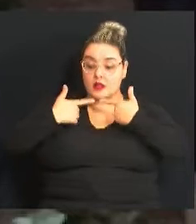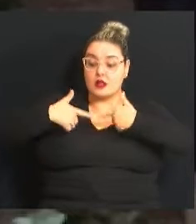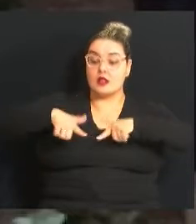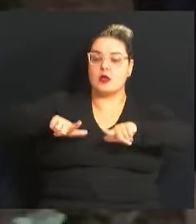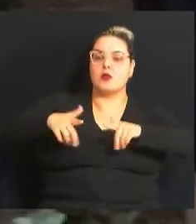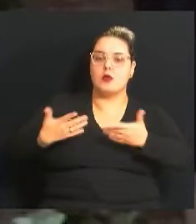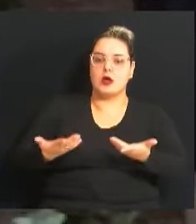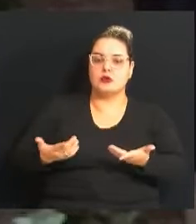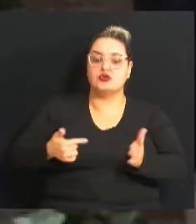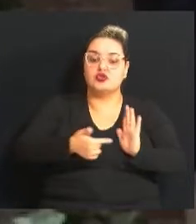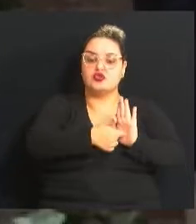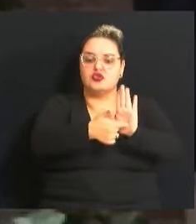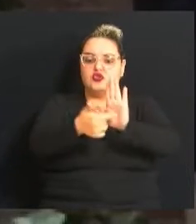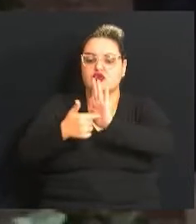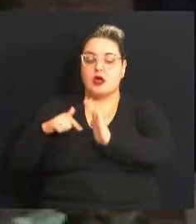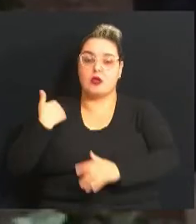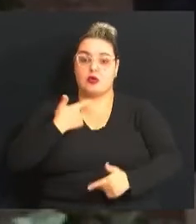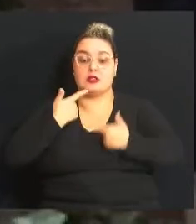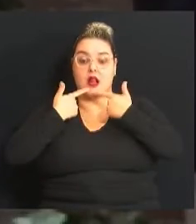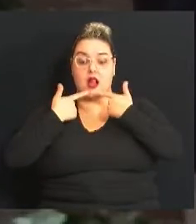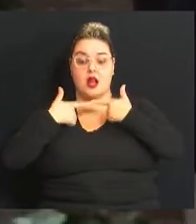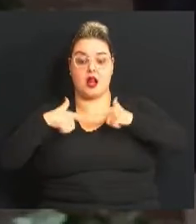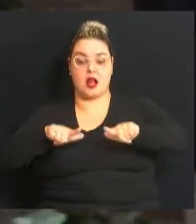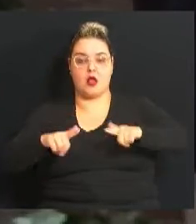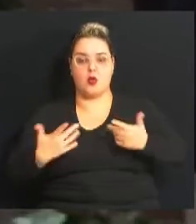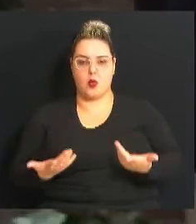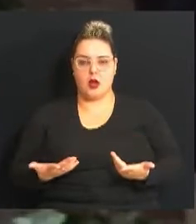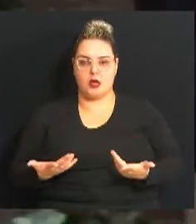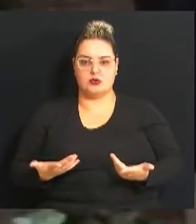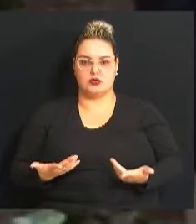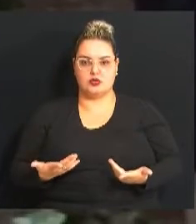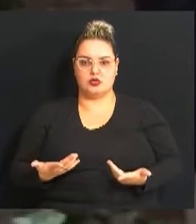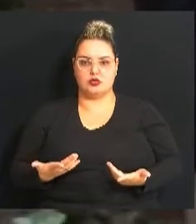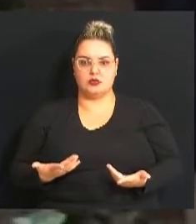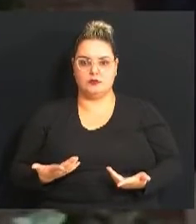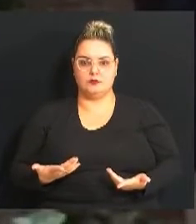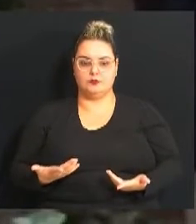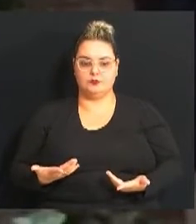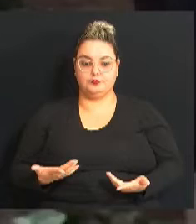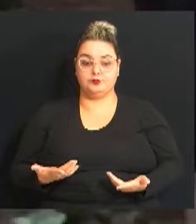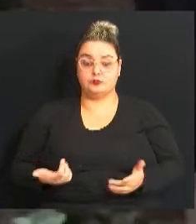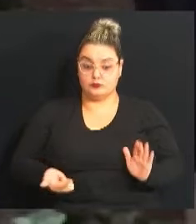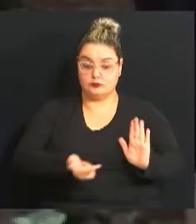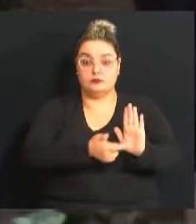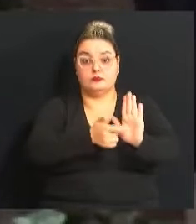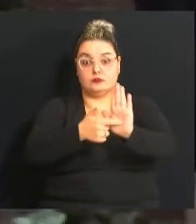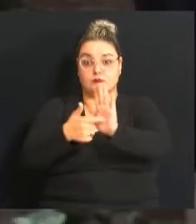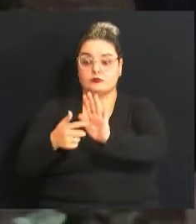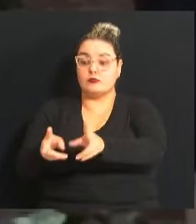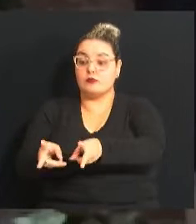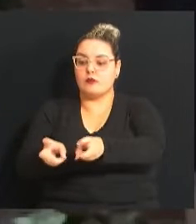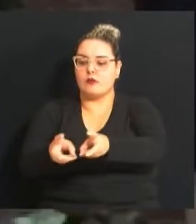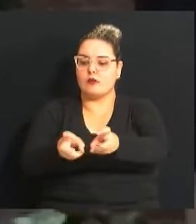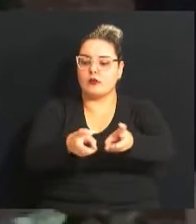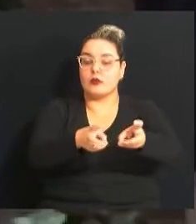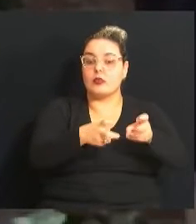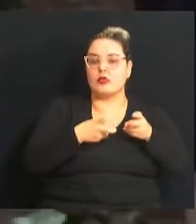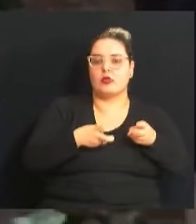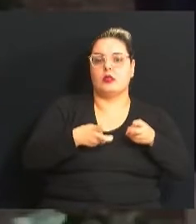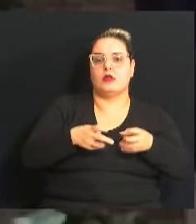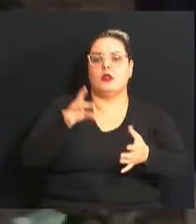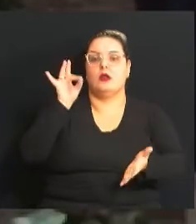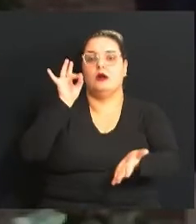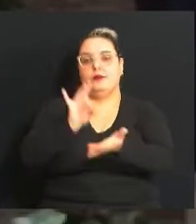a nossa linguagem diz muito de como nós percebemos a realidade. Então, existe